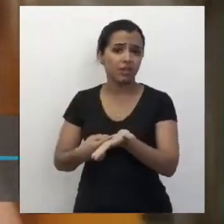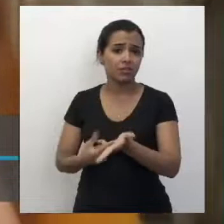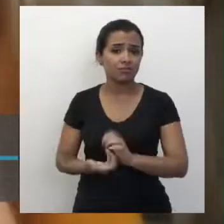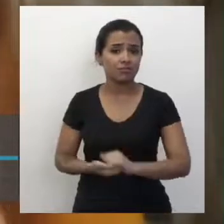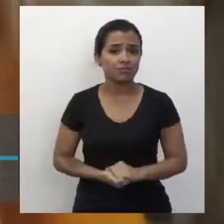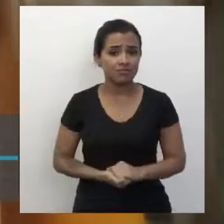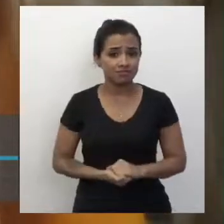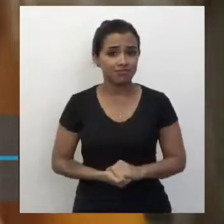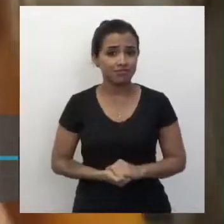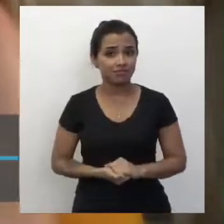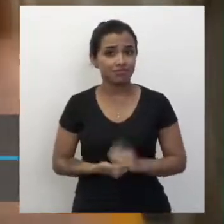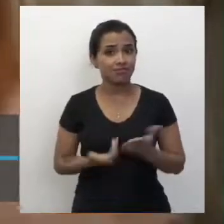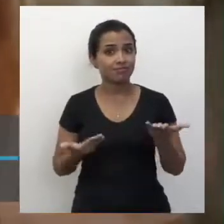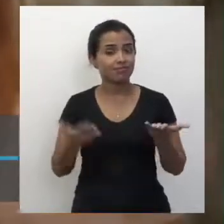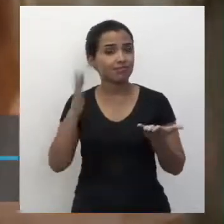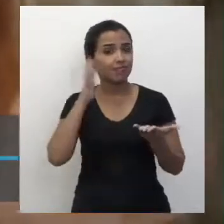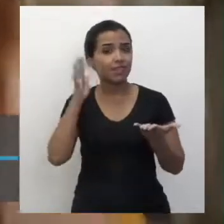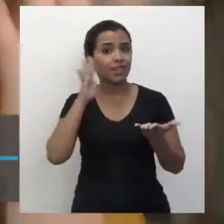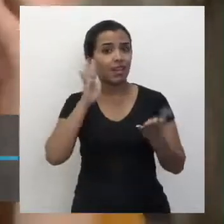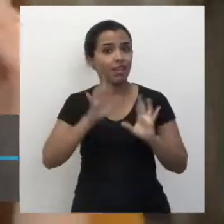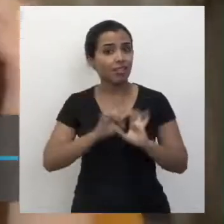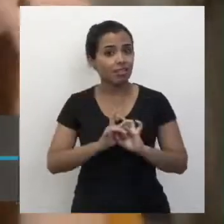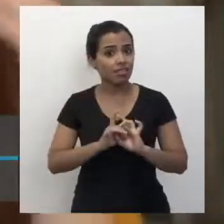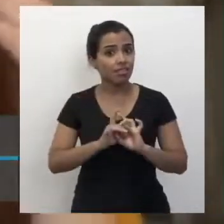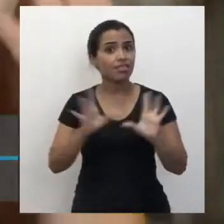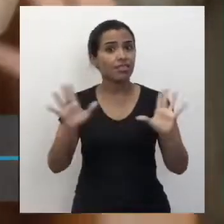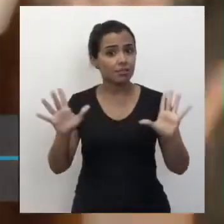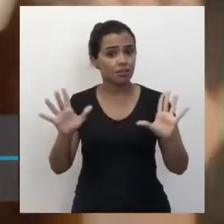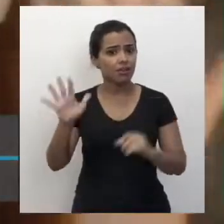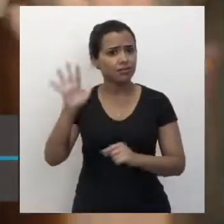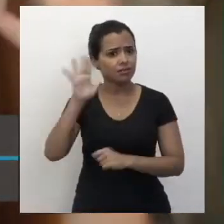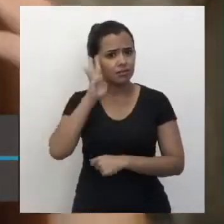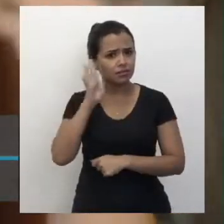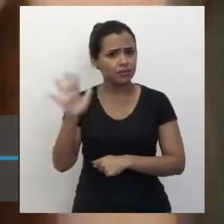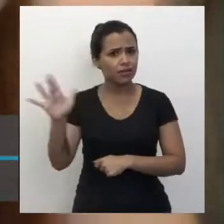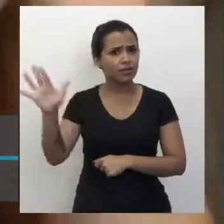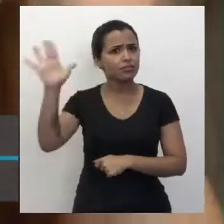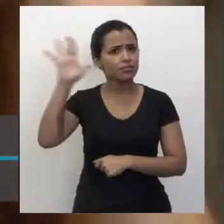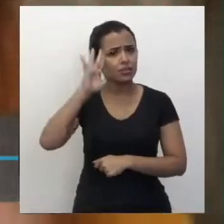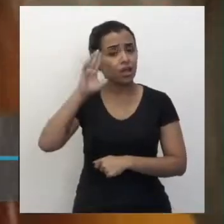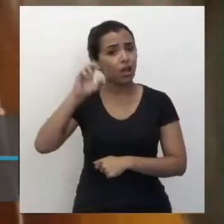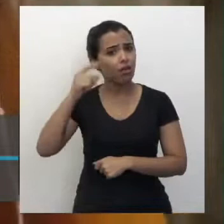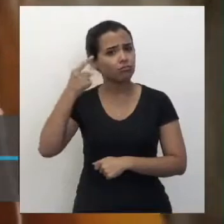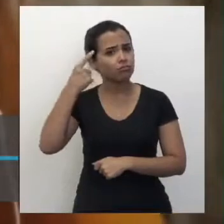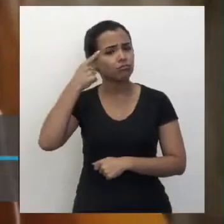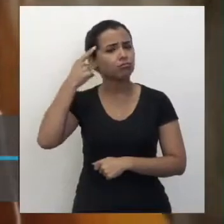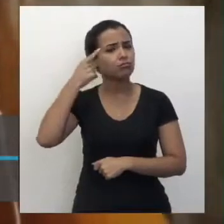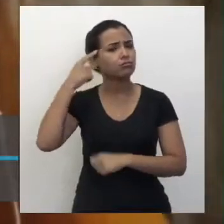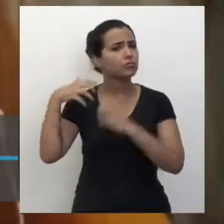De que concepção de liberdade a gente pode imaginar ou interpretar, né?